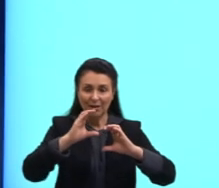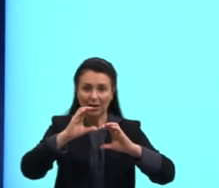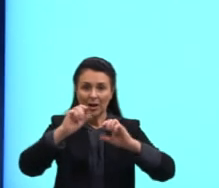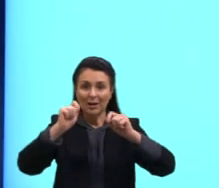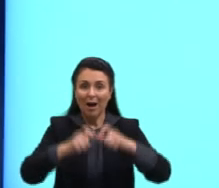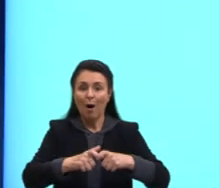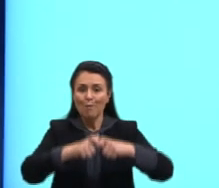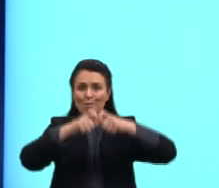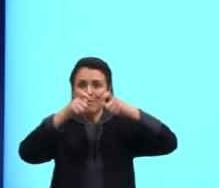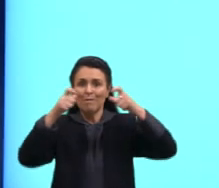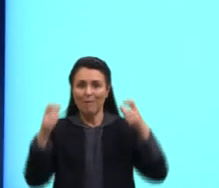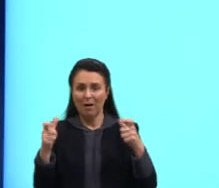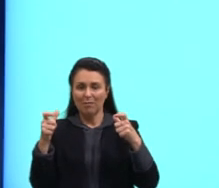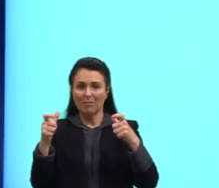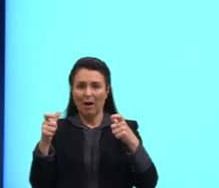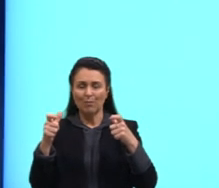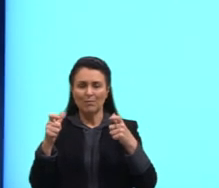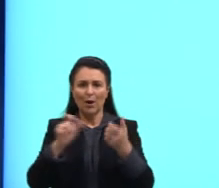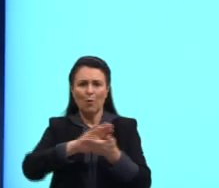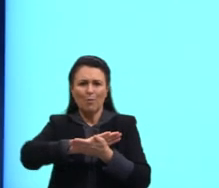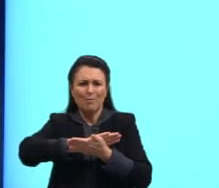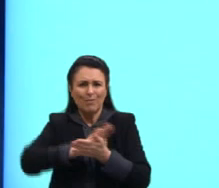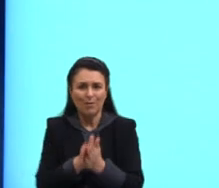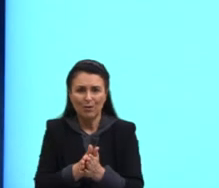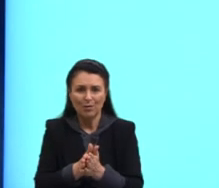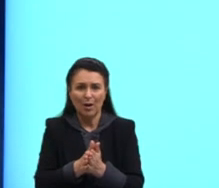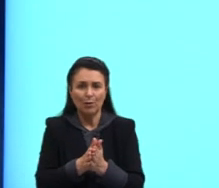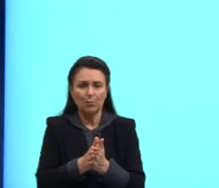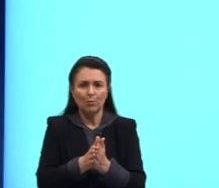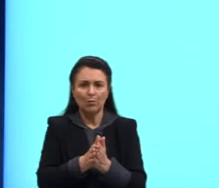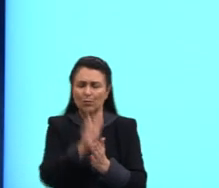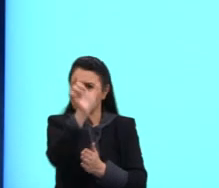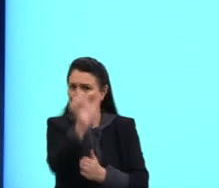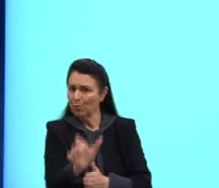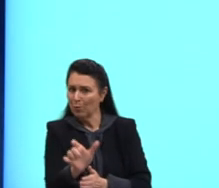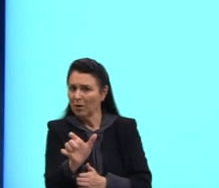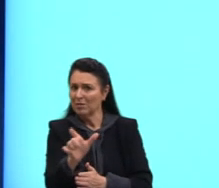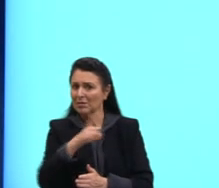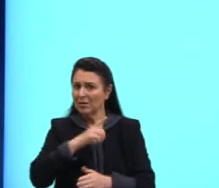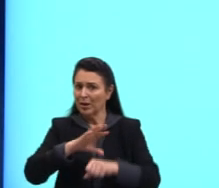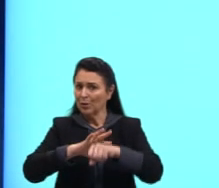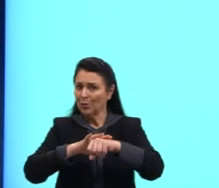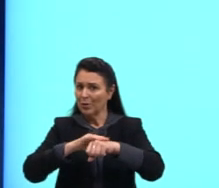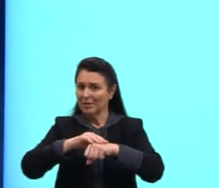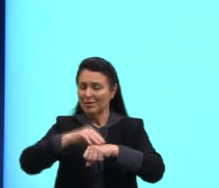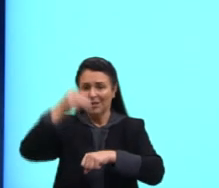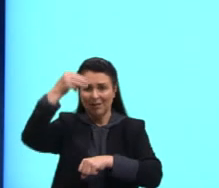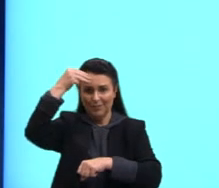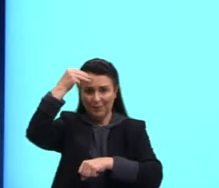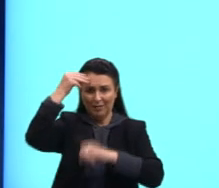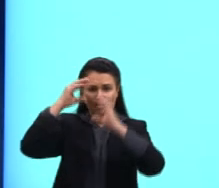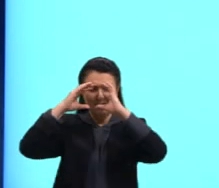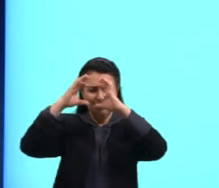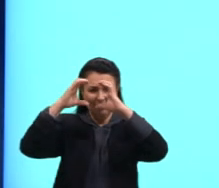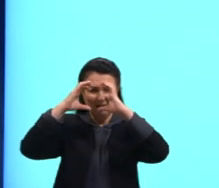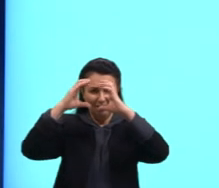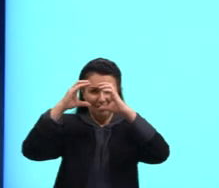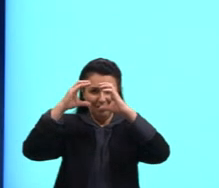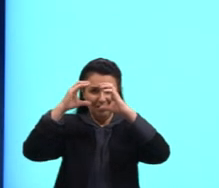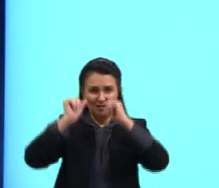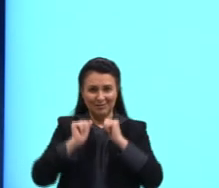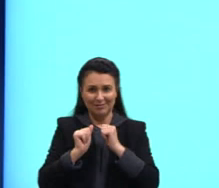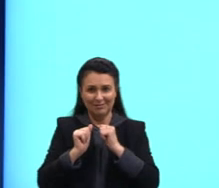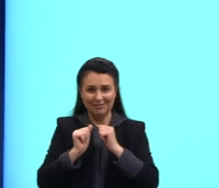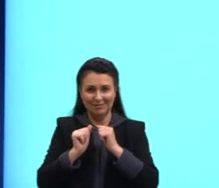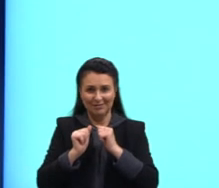preconceito contra pessoas com distúrbios o psicológico se recebem Então esse nesse sentido é no sentido de alguma